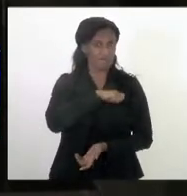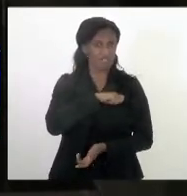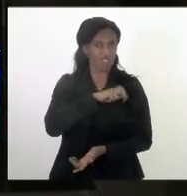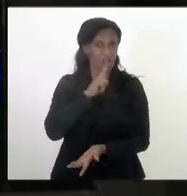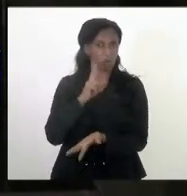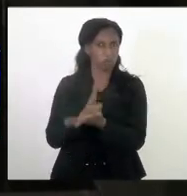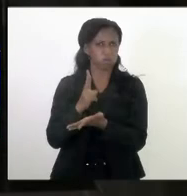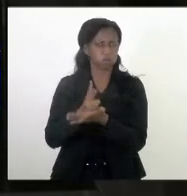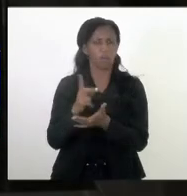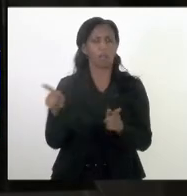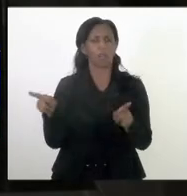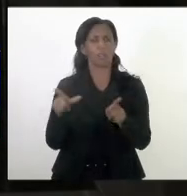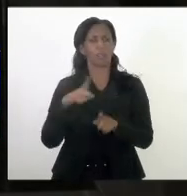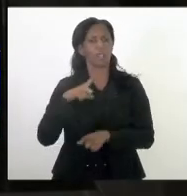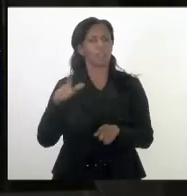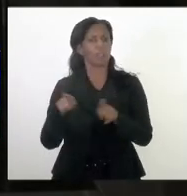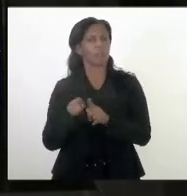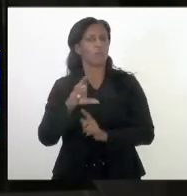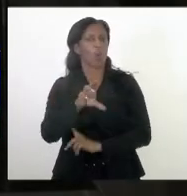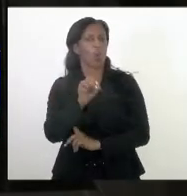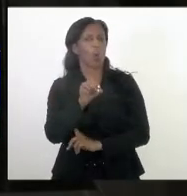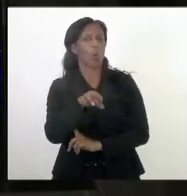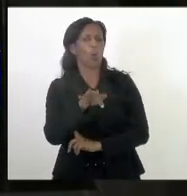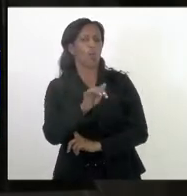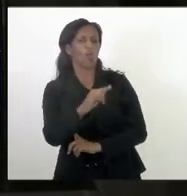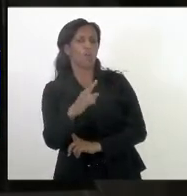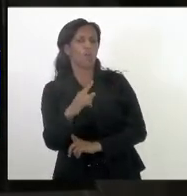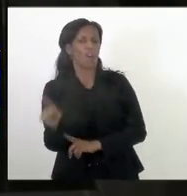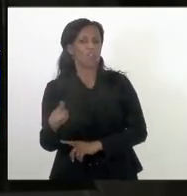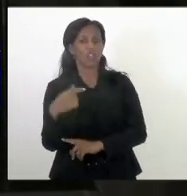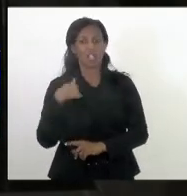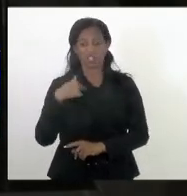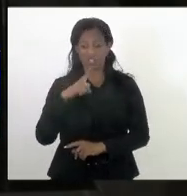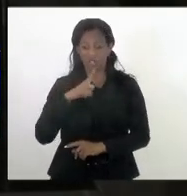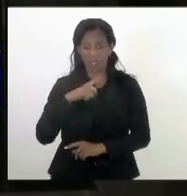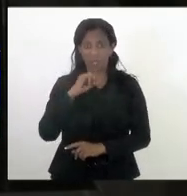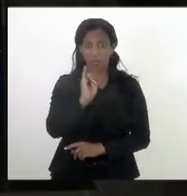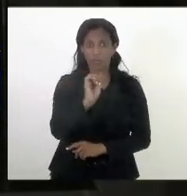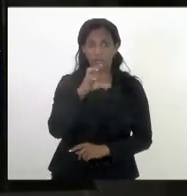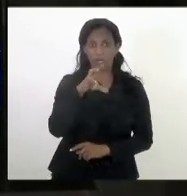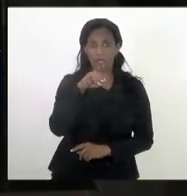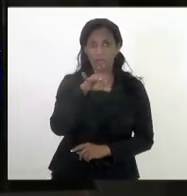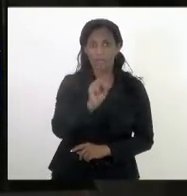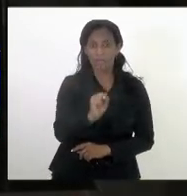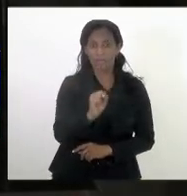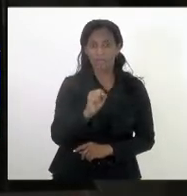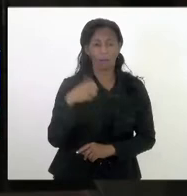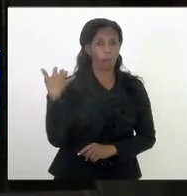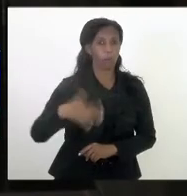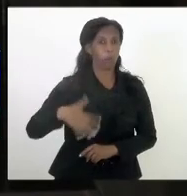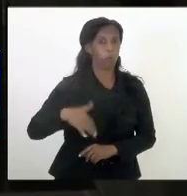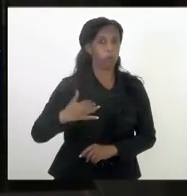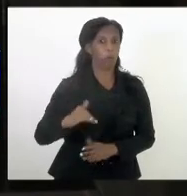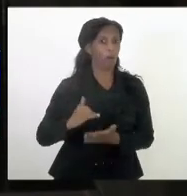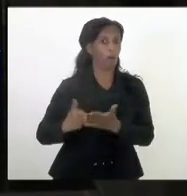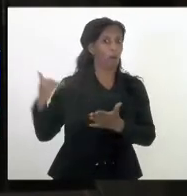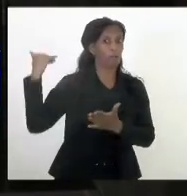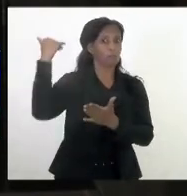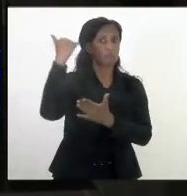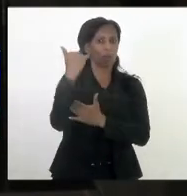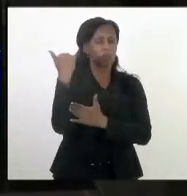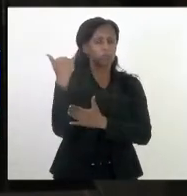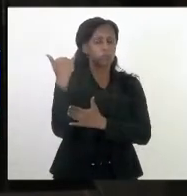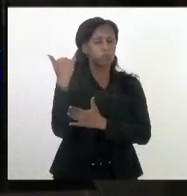questão do CONFAS. Agora, a gente tem um ICMS muito alto, a gente tem um gás,